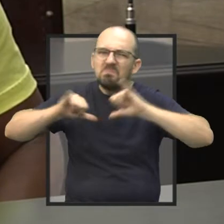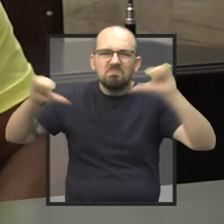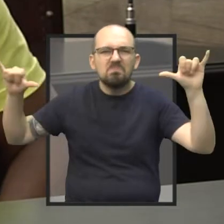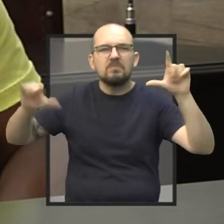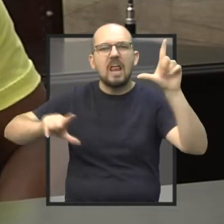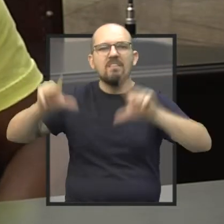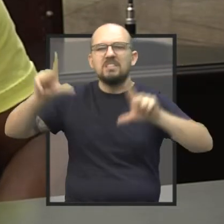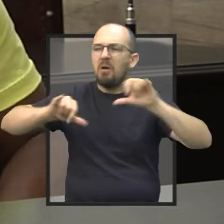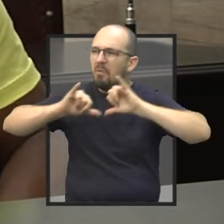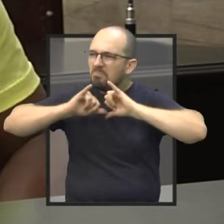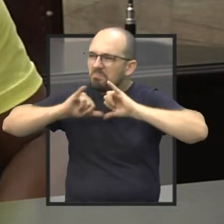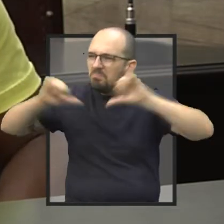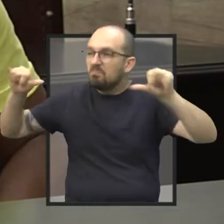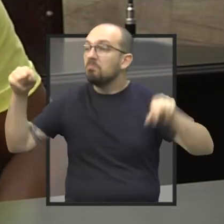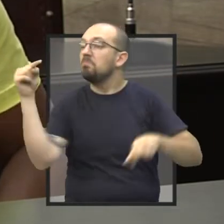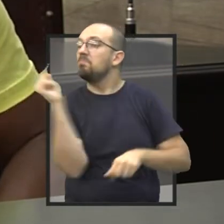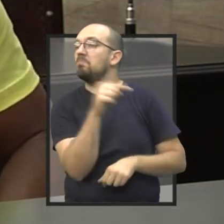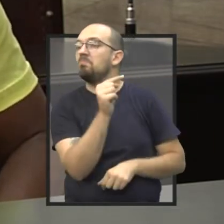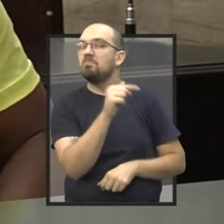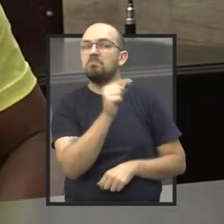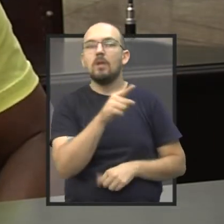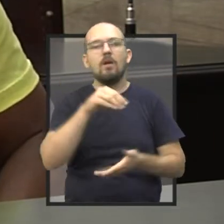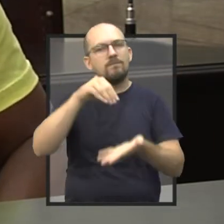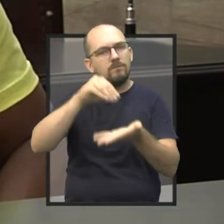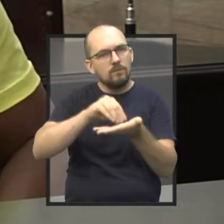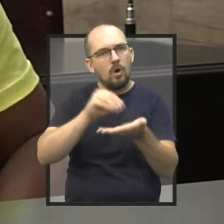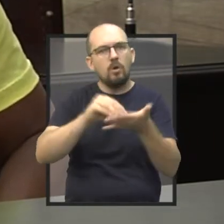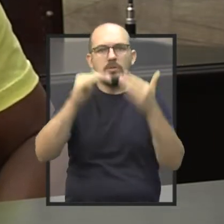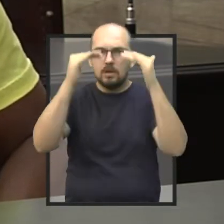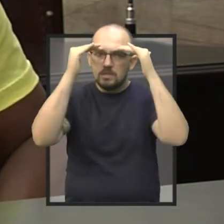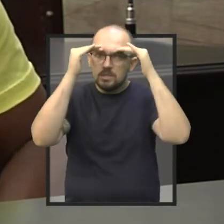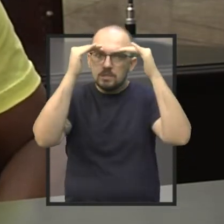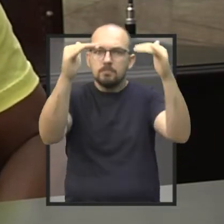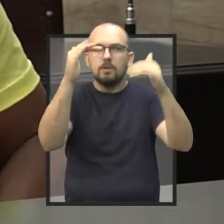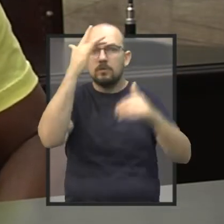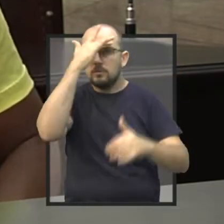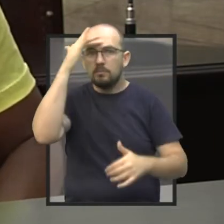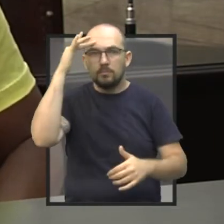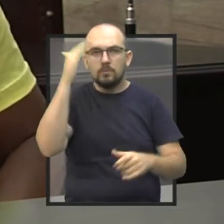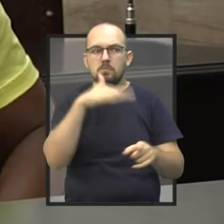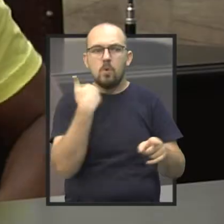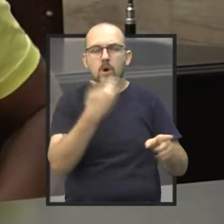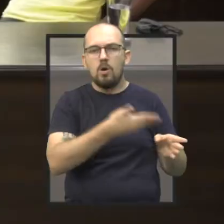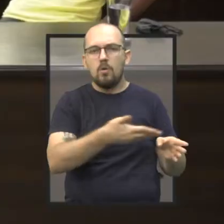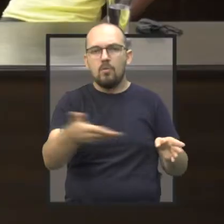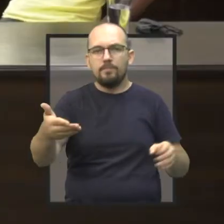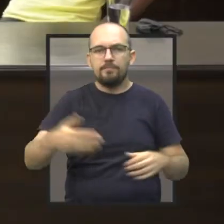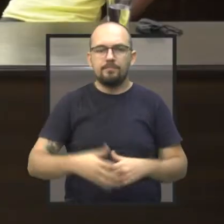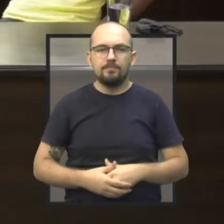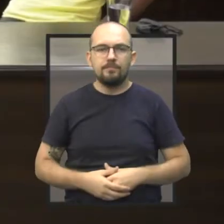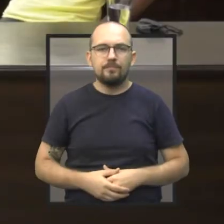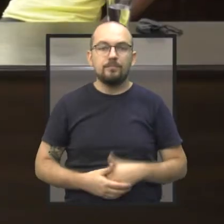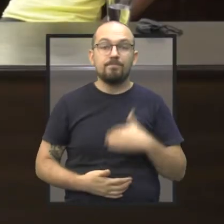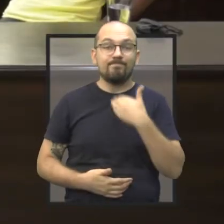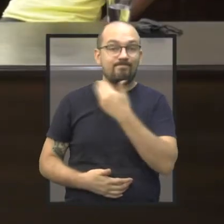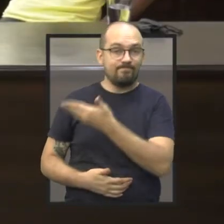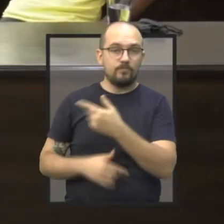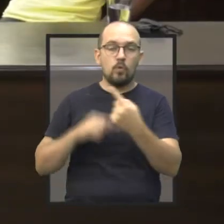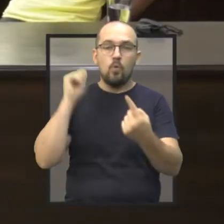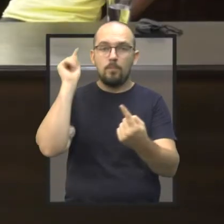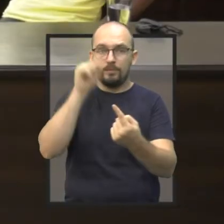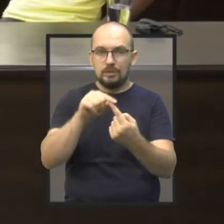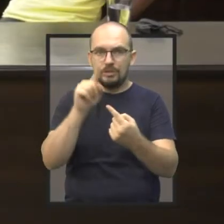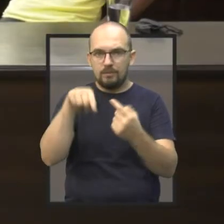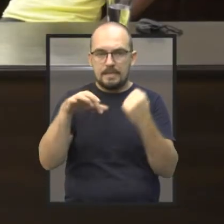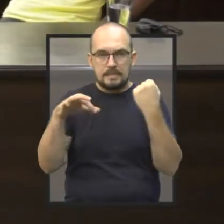na televisão, para eles entenderem que é uma falta de respeito para aquelas pessoas que já partiram. É, então o intuito é